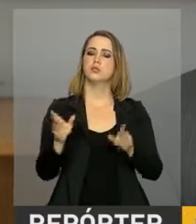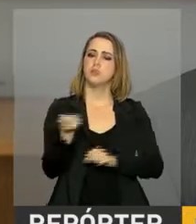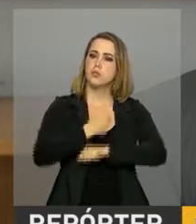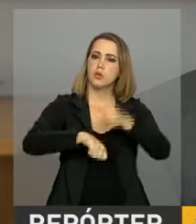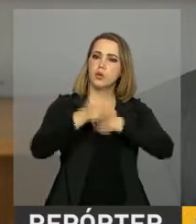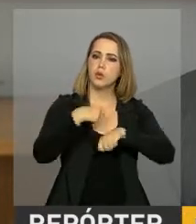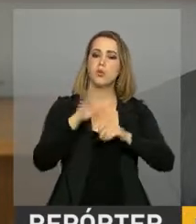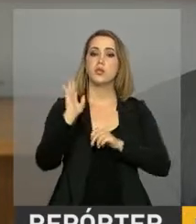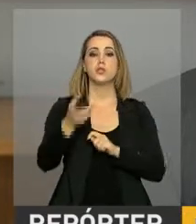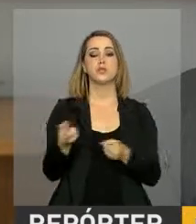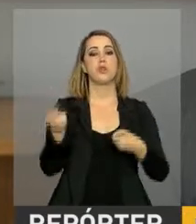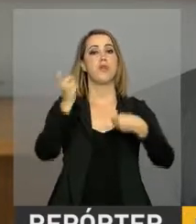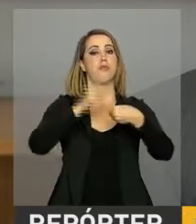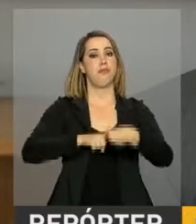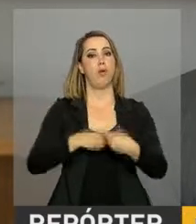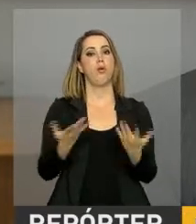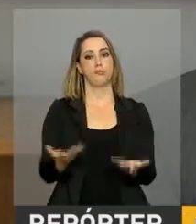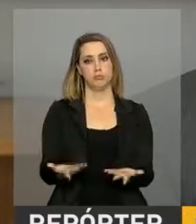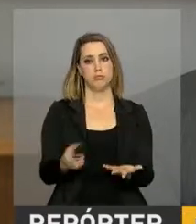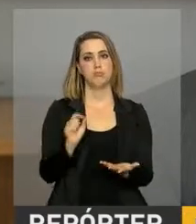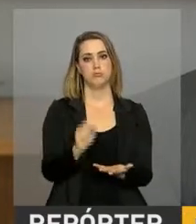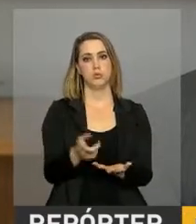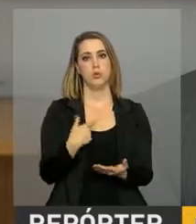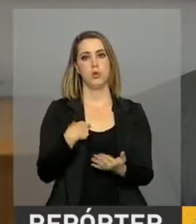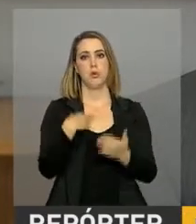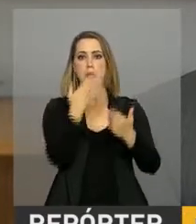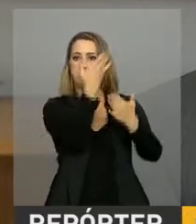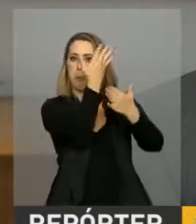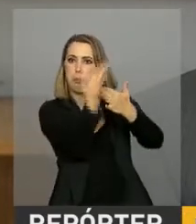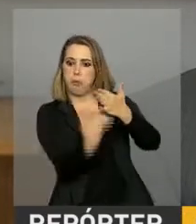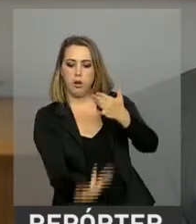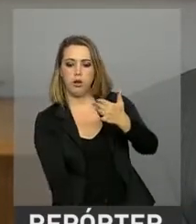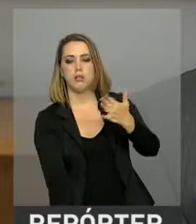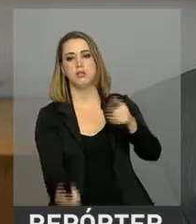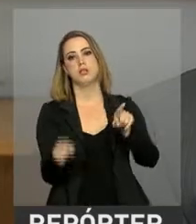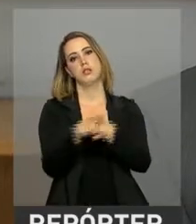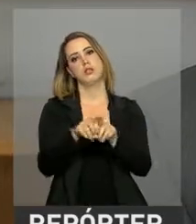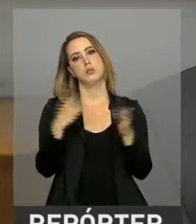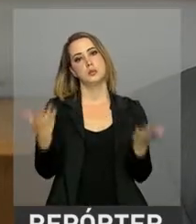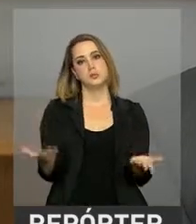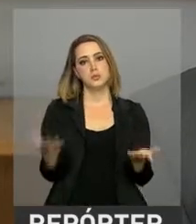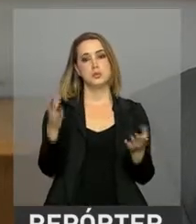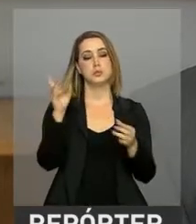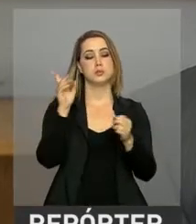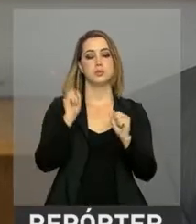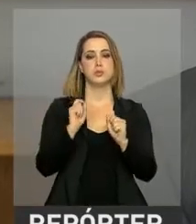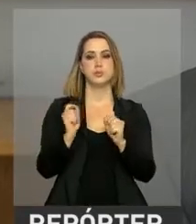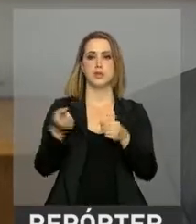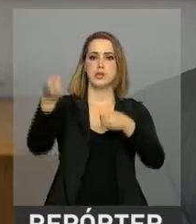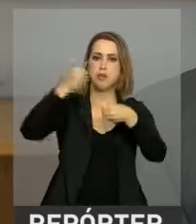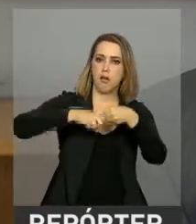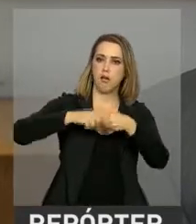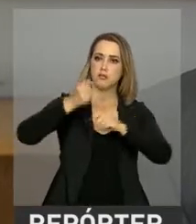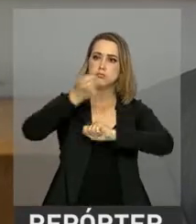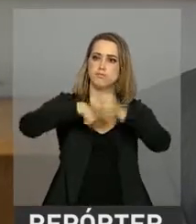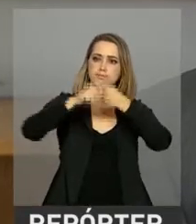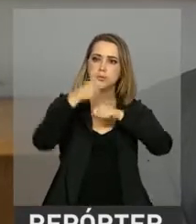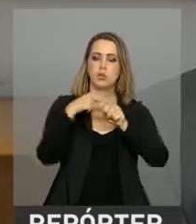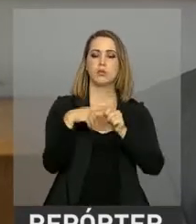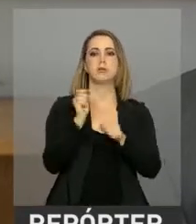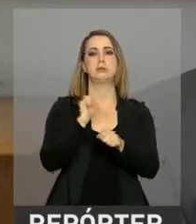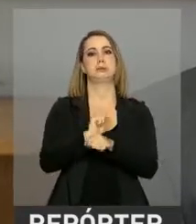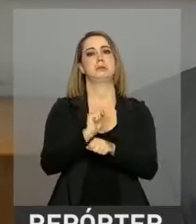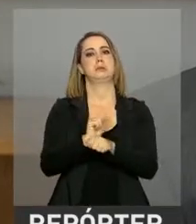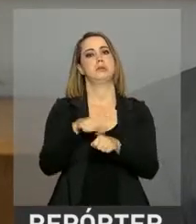de recuperação. Claro que a queda foi muito grande e a recuperação para sair do buraco ainda leva